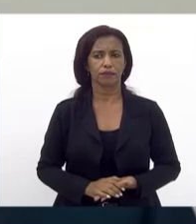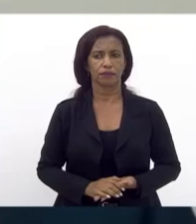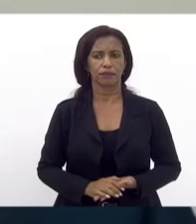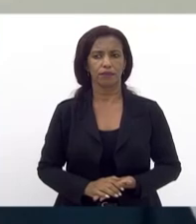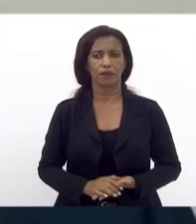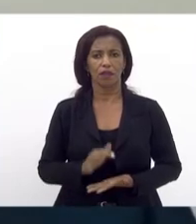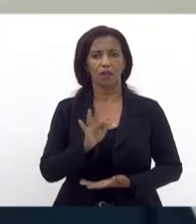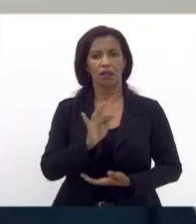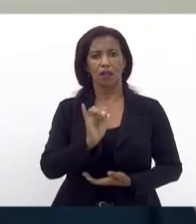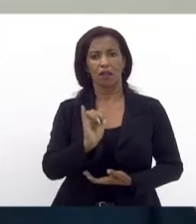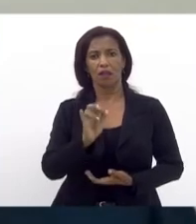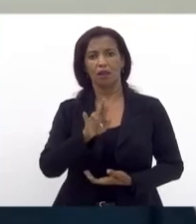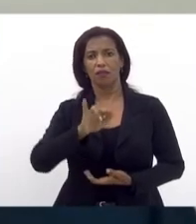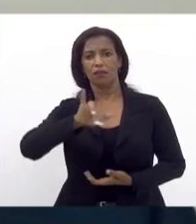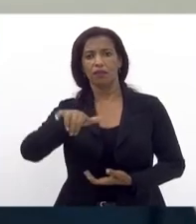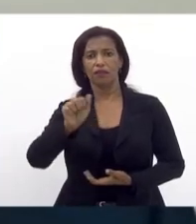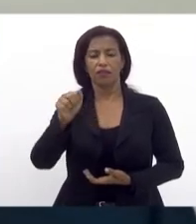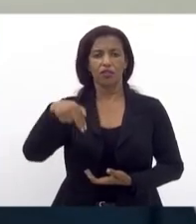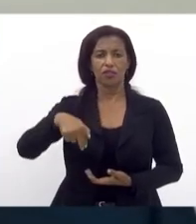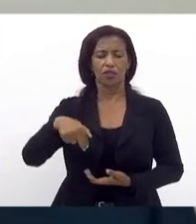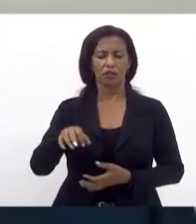A Fijan fez